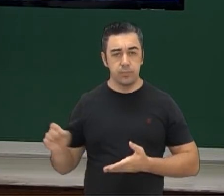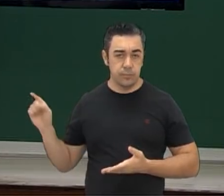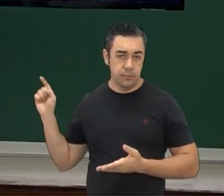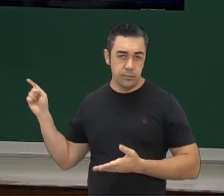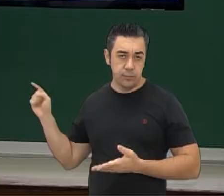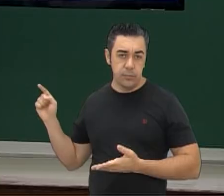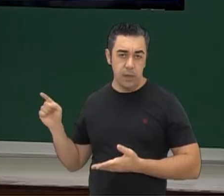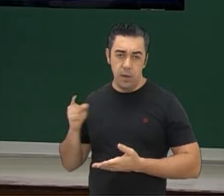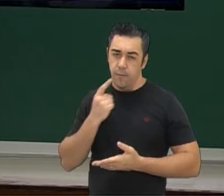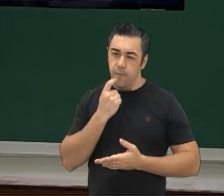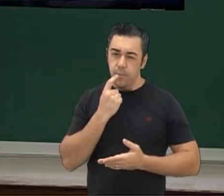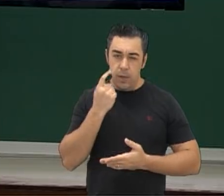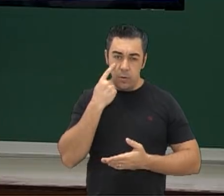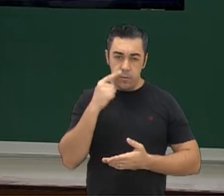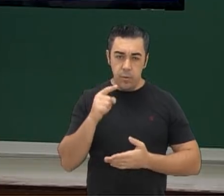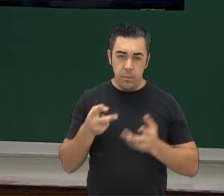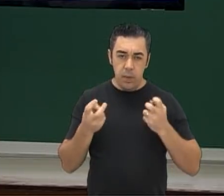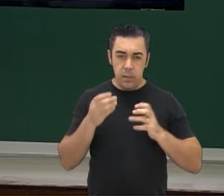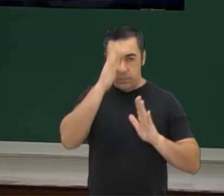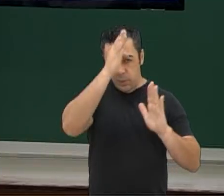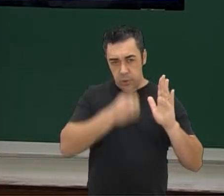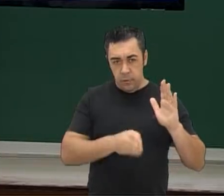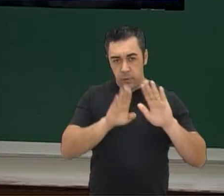na cor vermelha ali, ok?